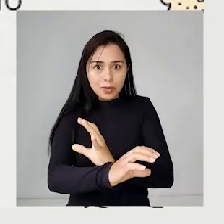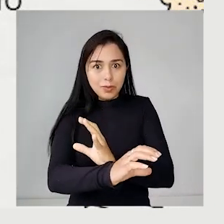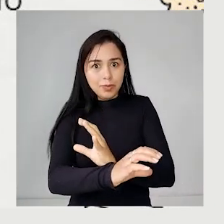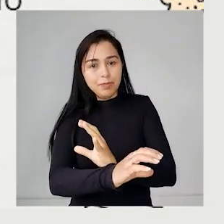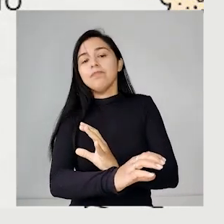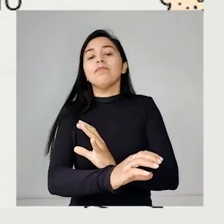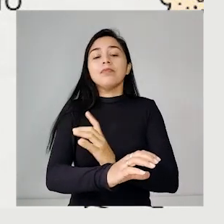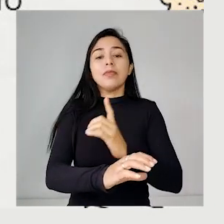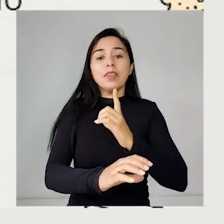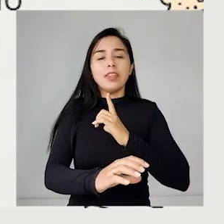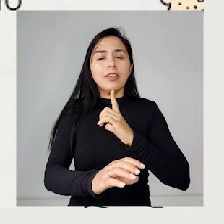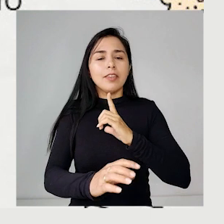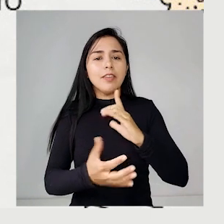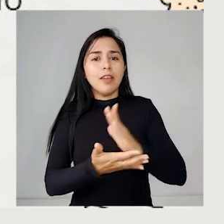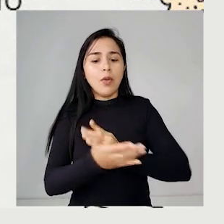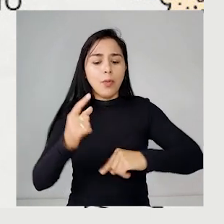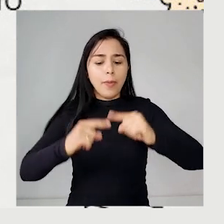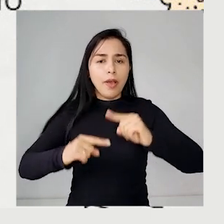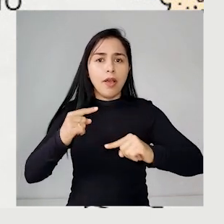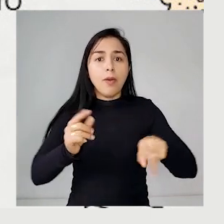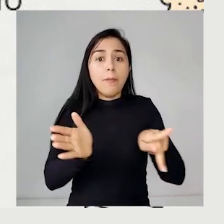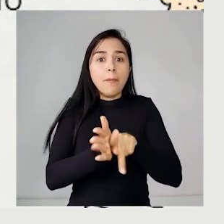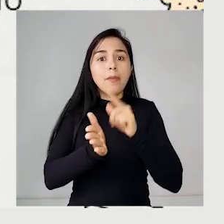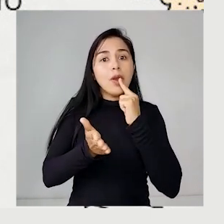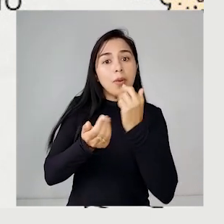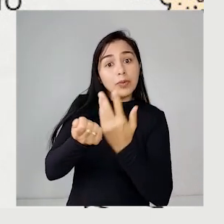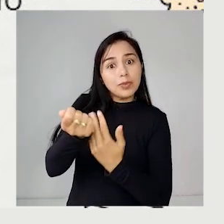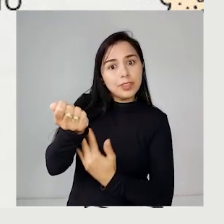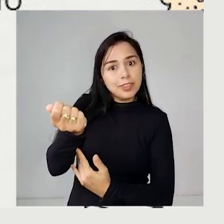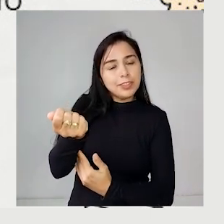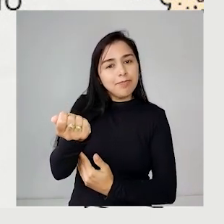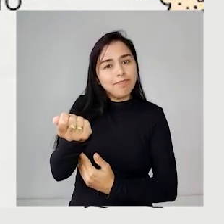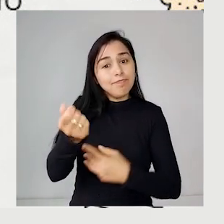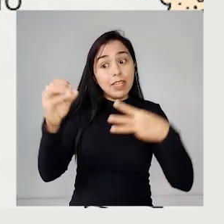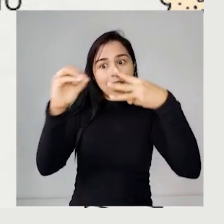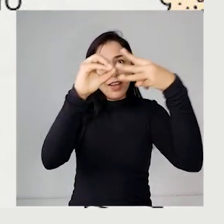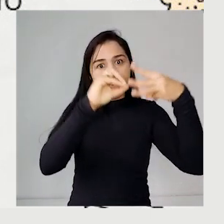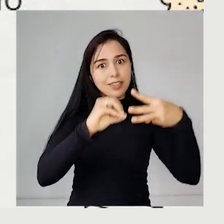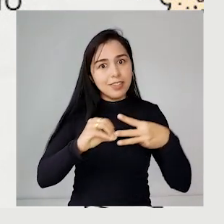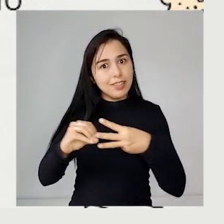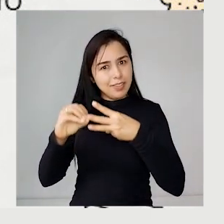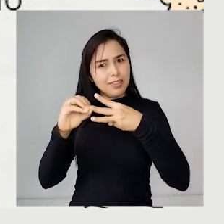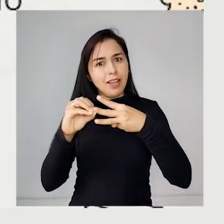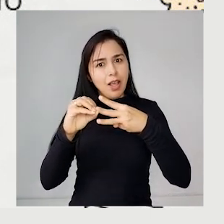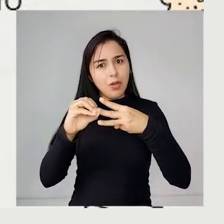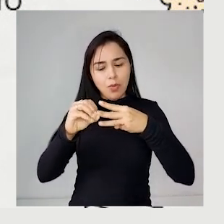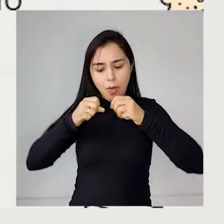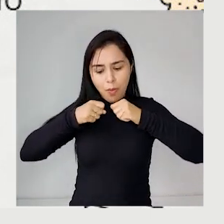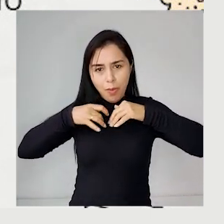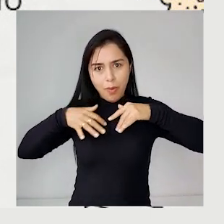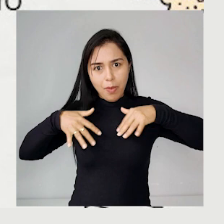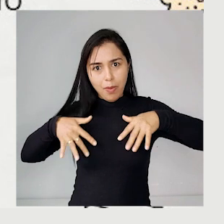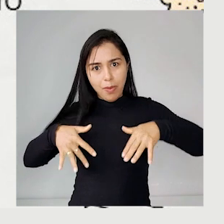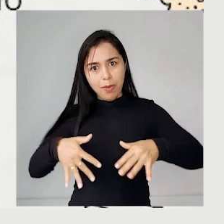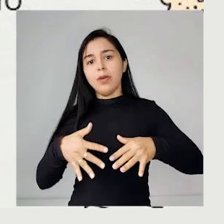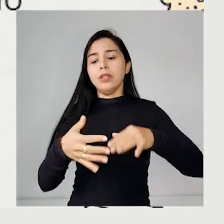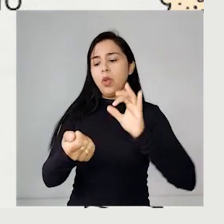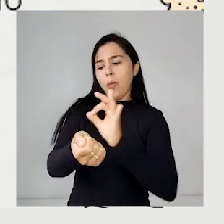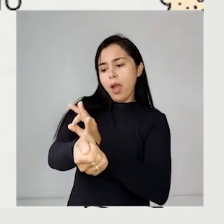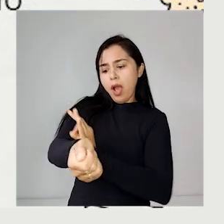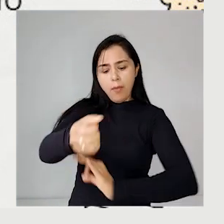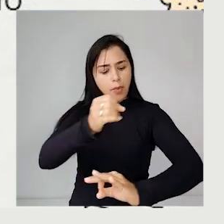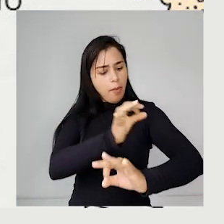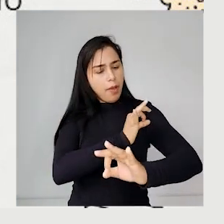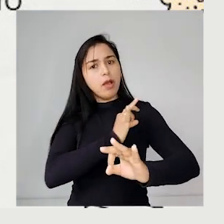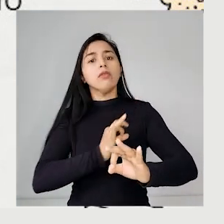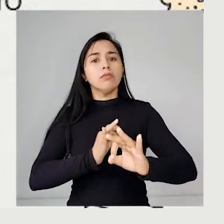sangue, as células sanguíneas. Essas células são formadas no hematopoético, migram para o tecido